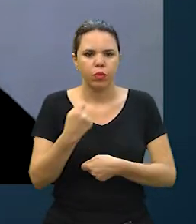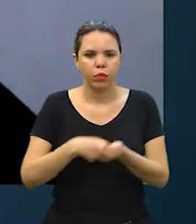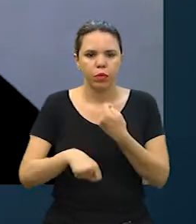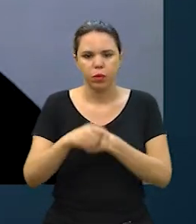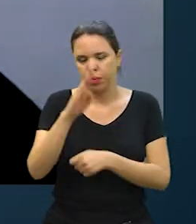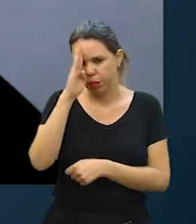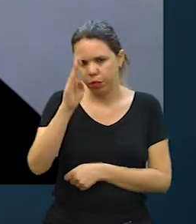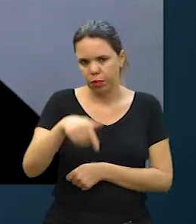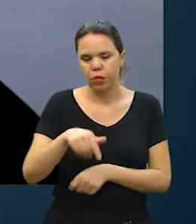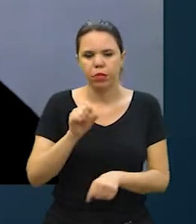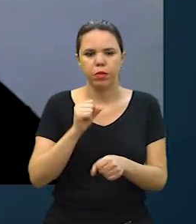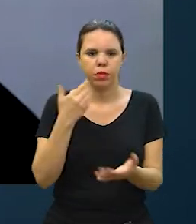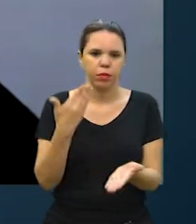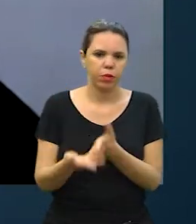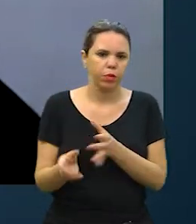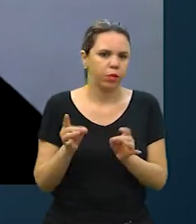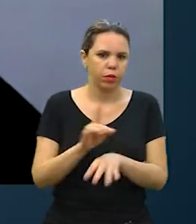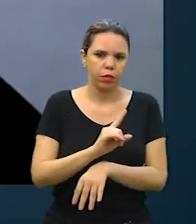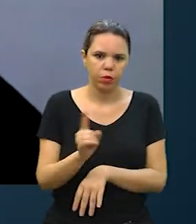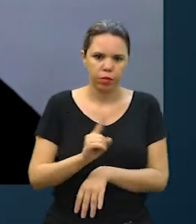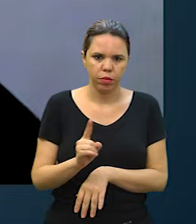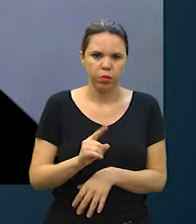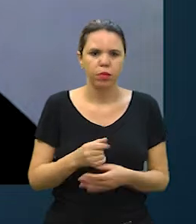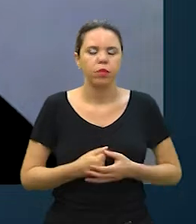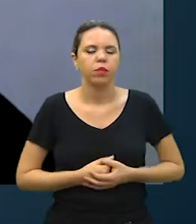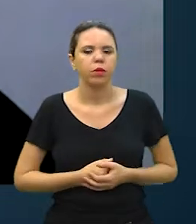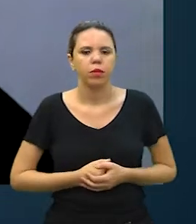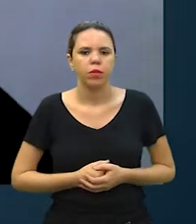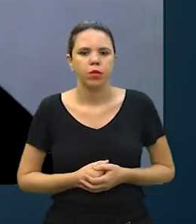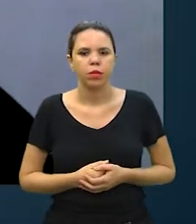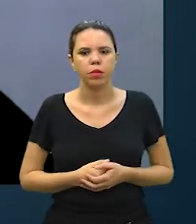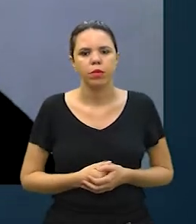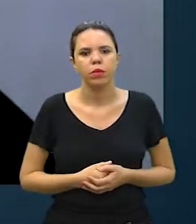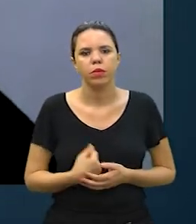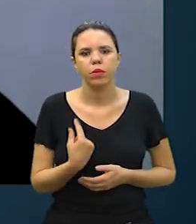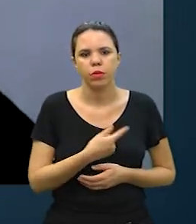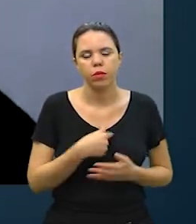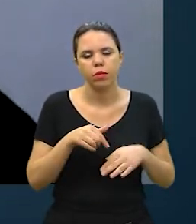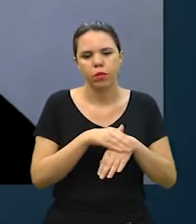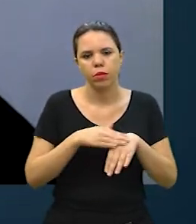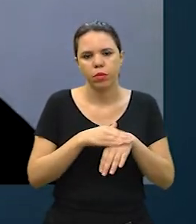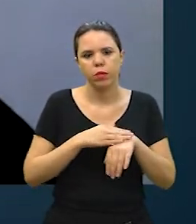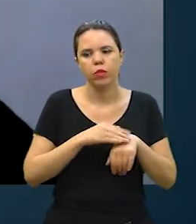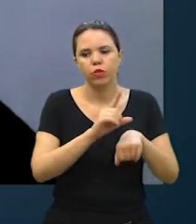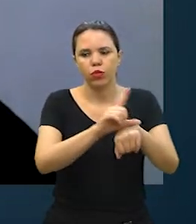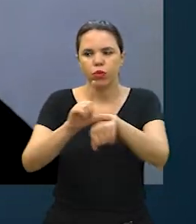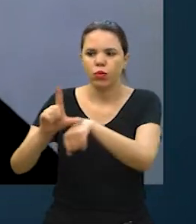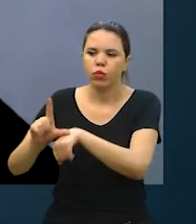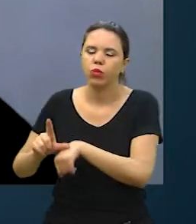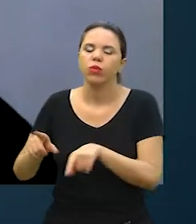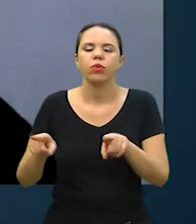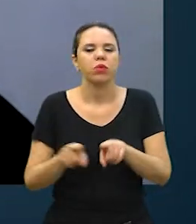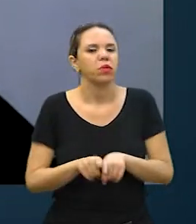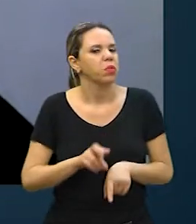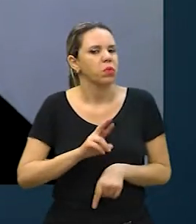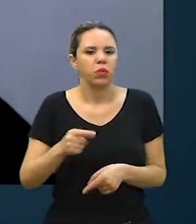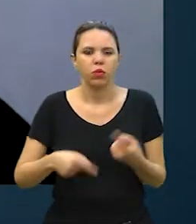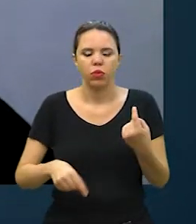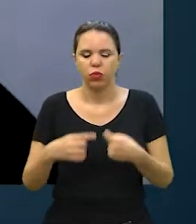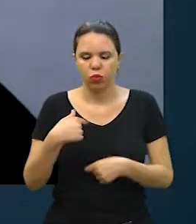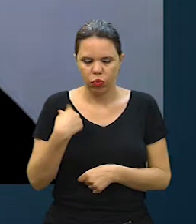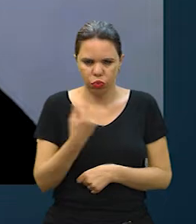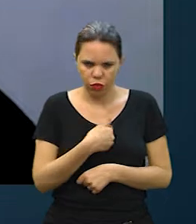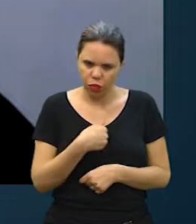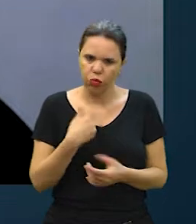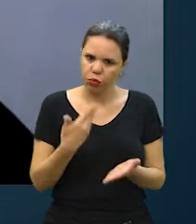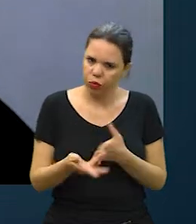aqui principal, parar de perder vendas nesse negócio. Só que aí a gente conversando com outros lojistas, não era só a nossa loja